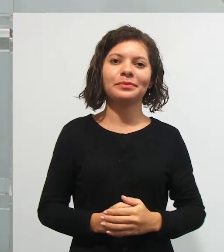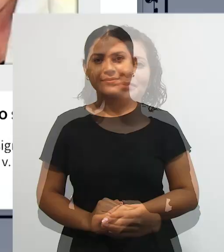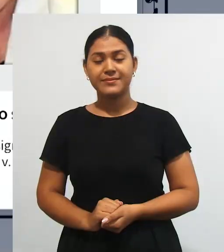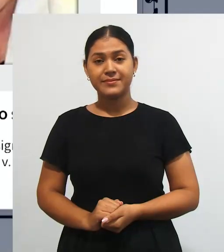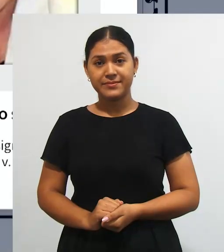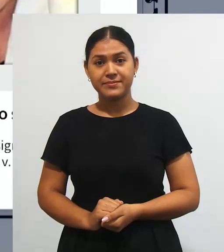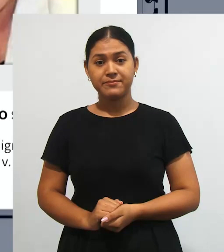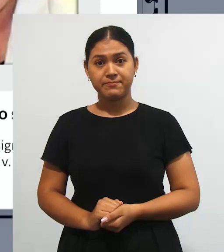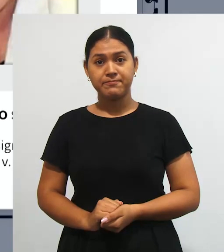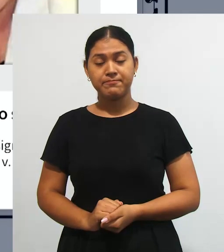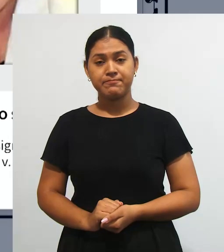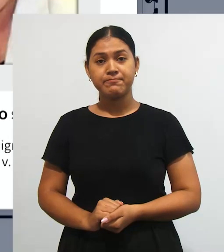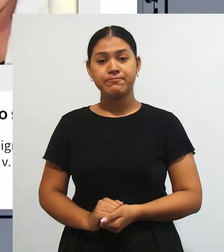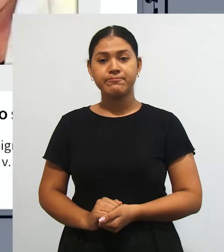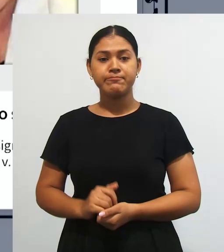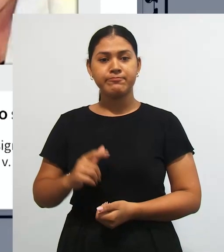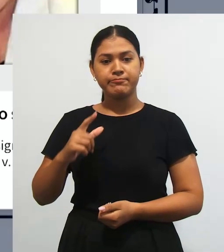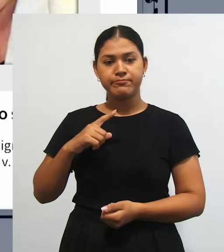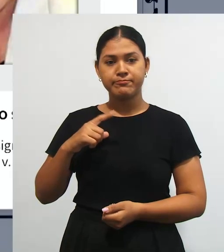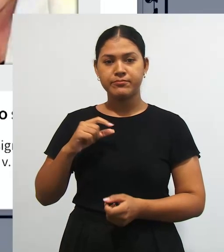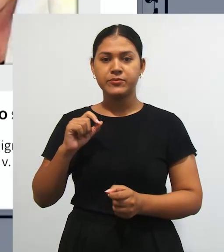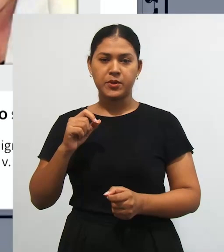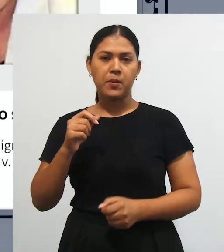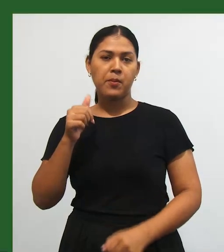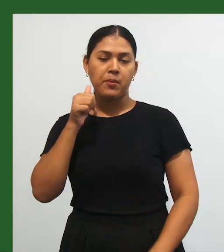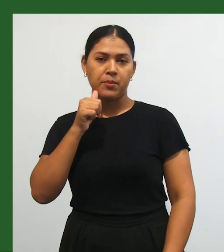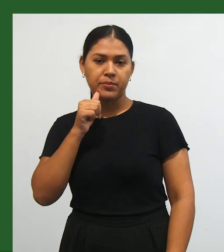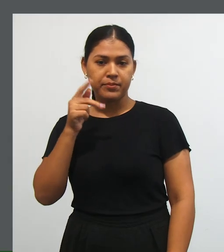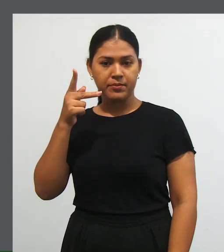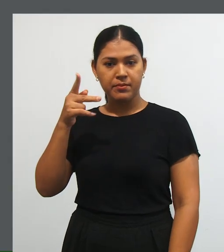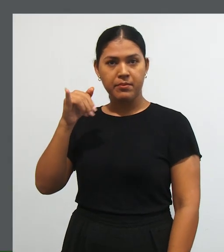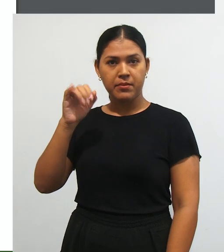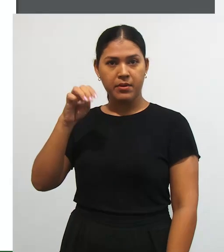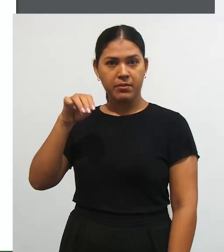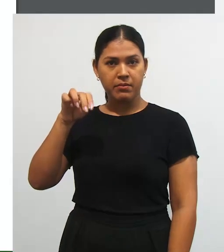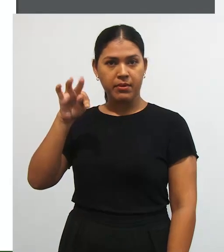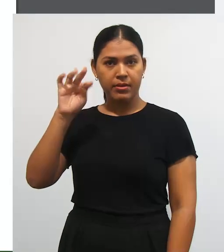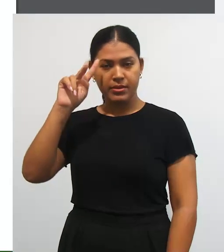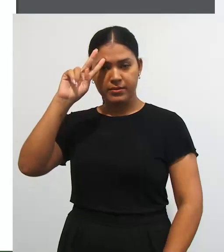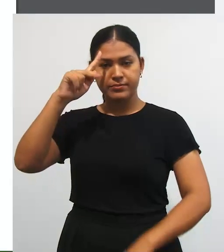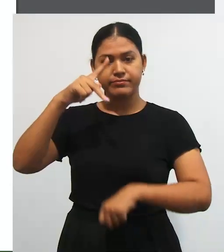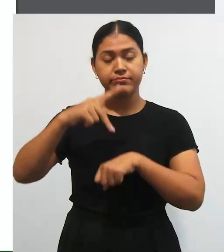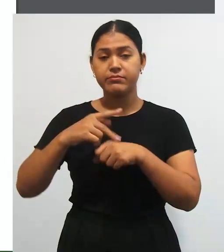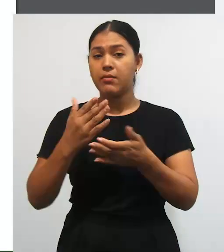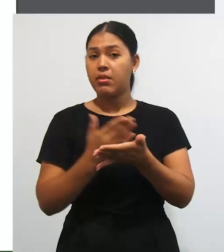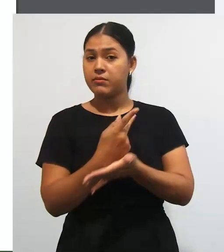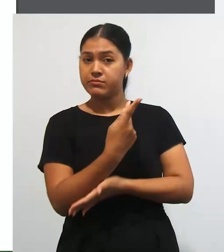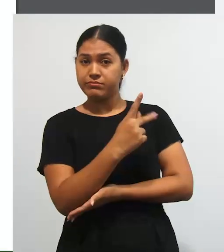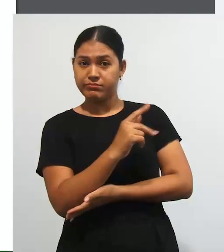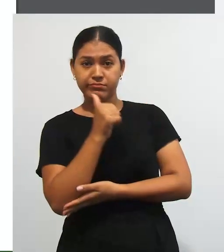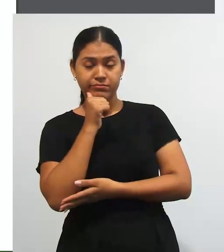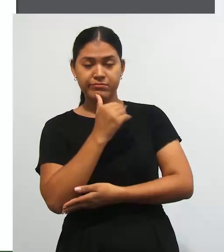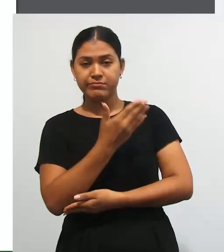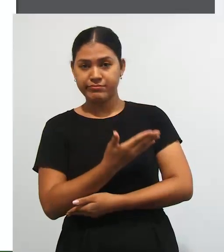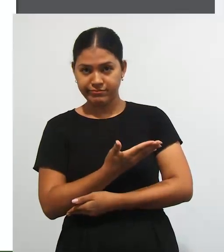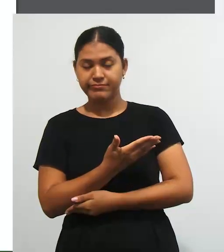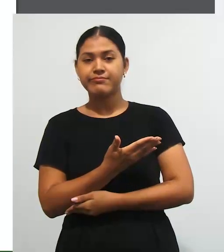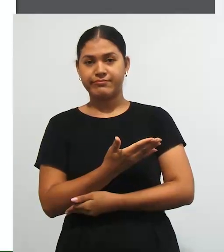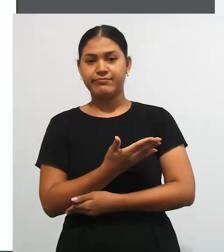social. A gente tem aqui o link da Pimenta, vamos lá. Olha só aí o livrinho dela,